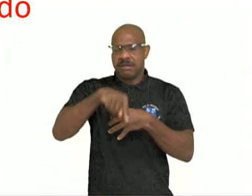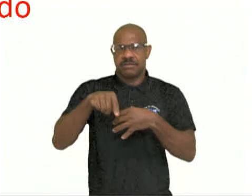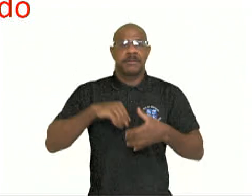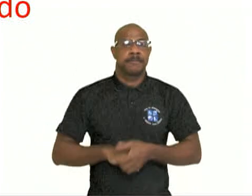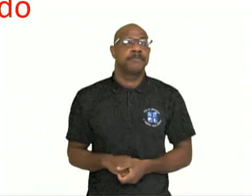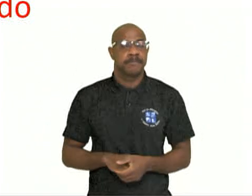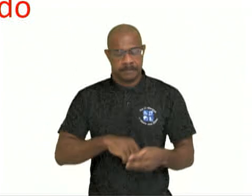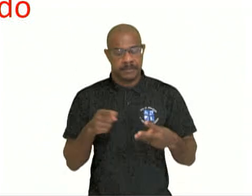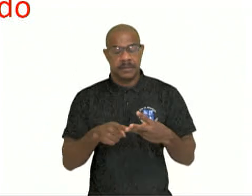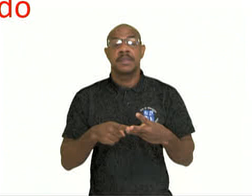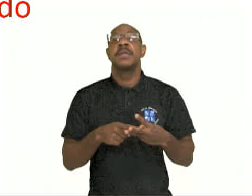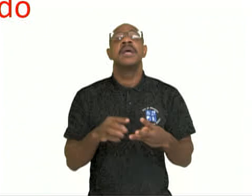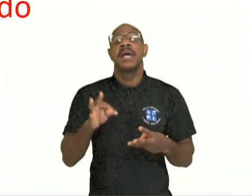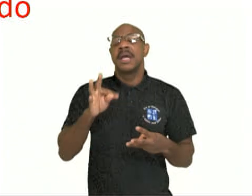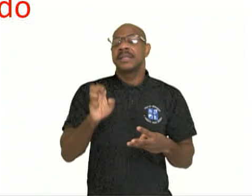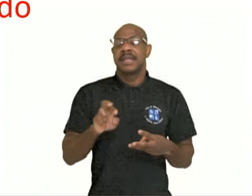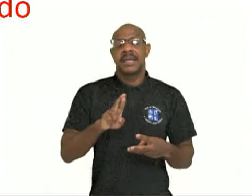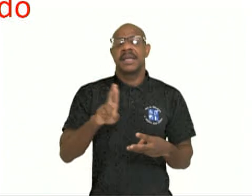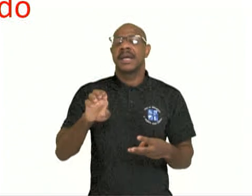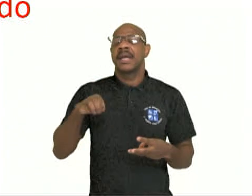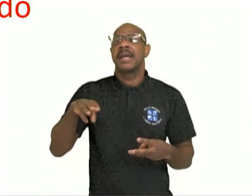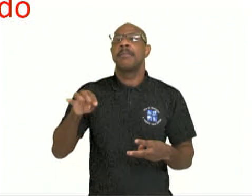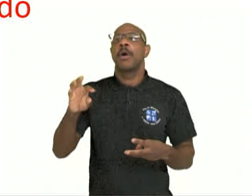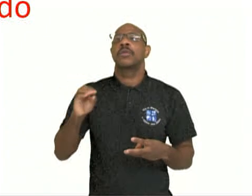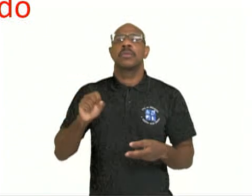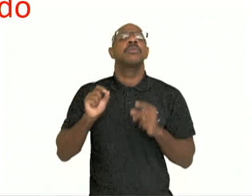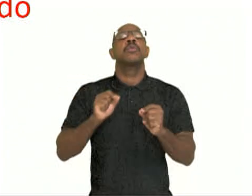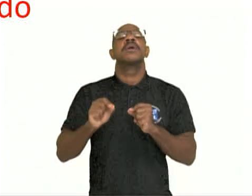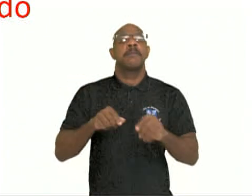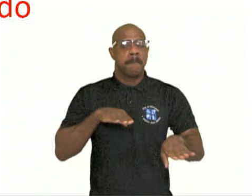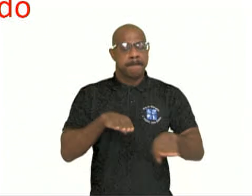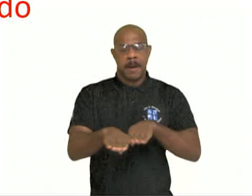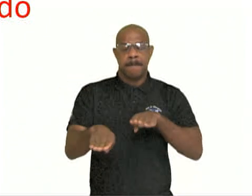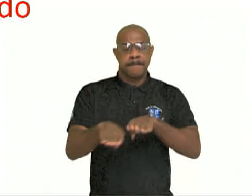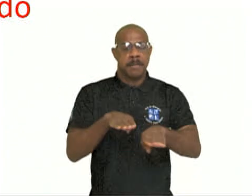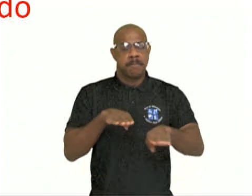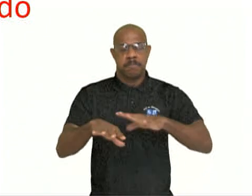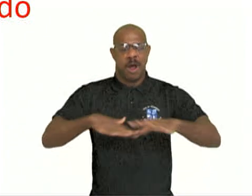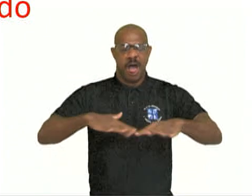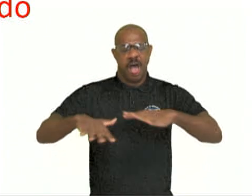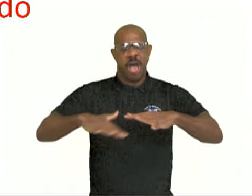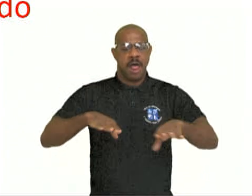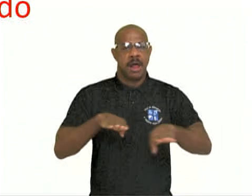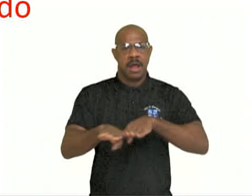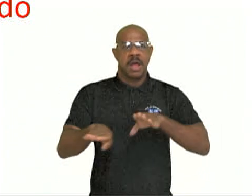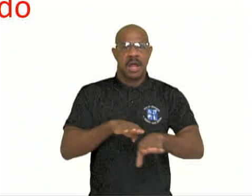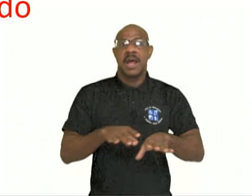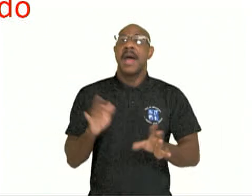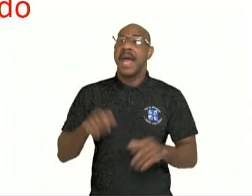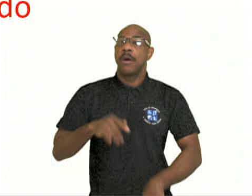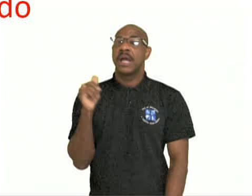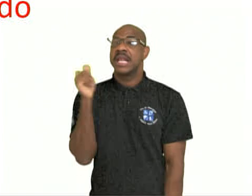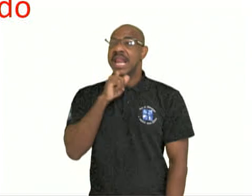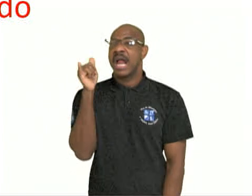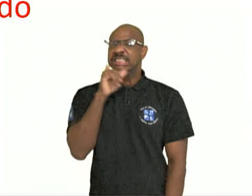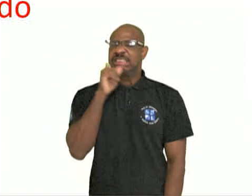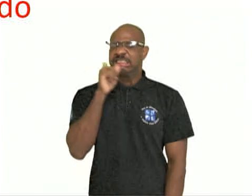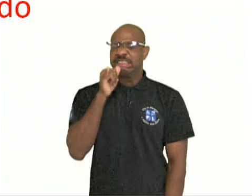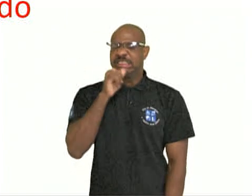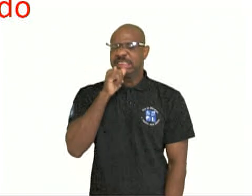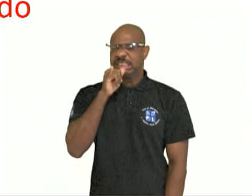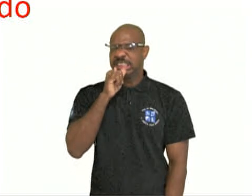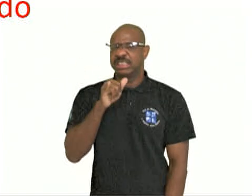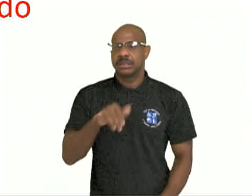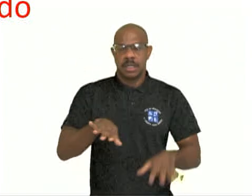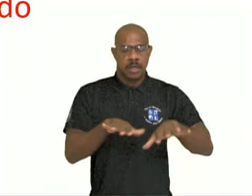E os terremotos, que também resultam dessa movimentação das placas tectônicas. Uma liberação de energia, né, através